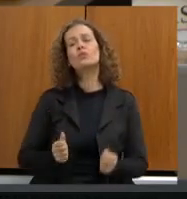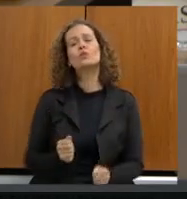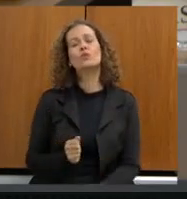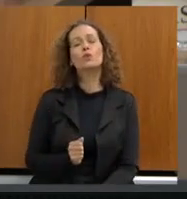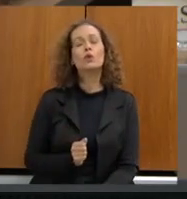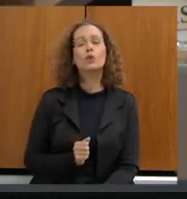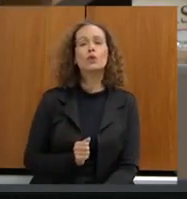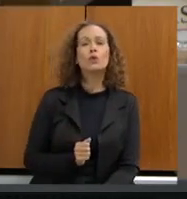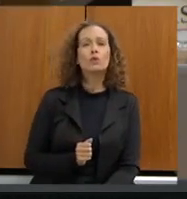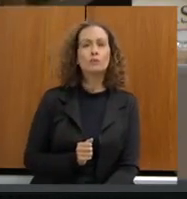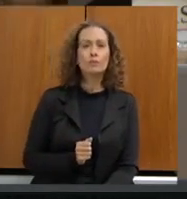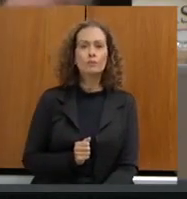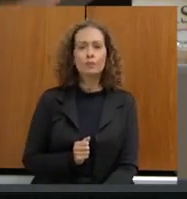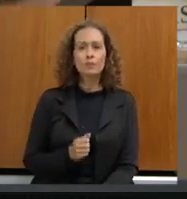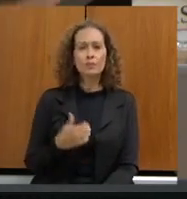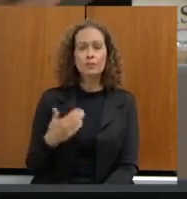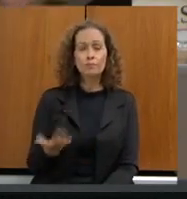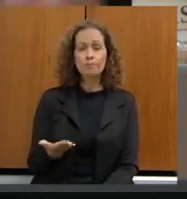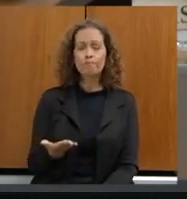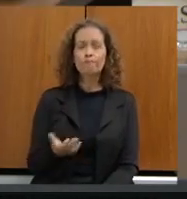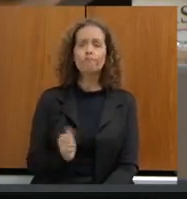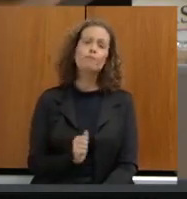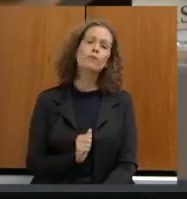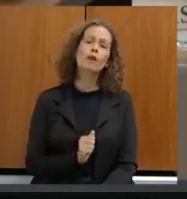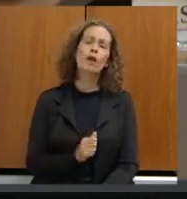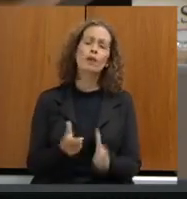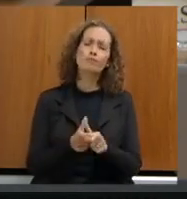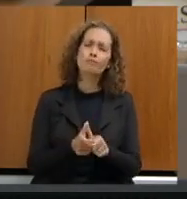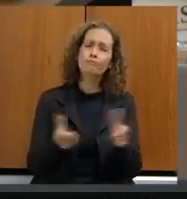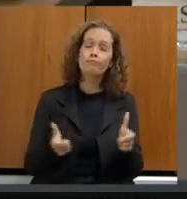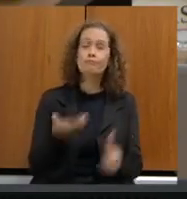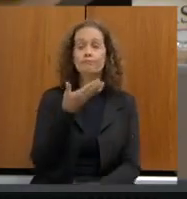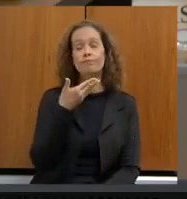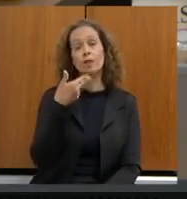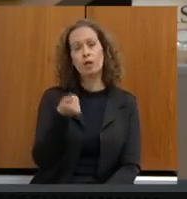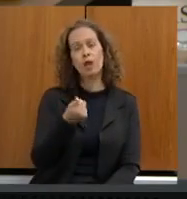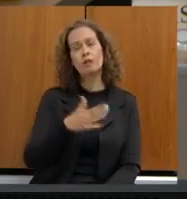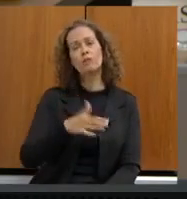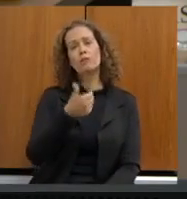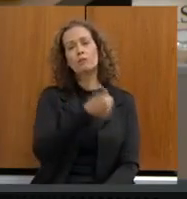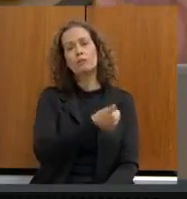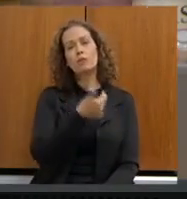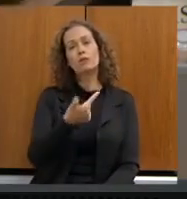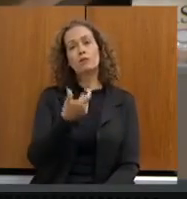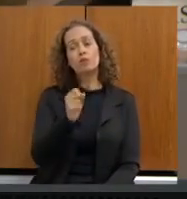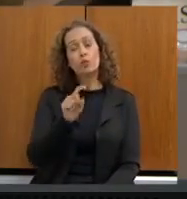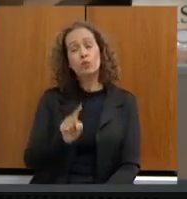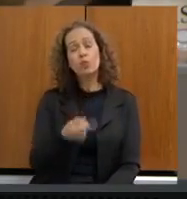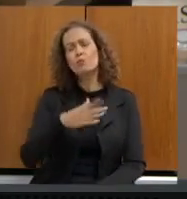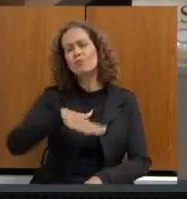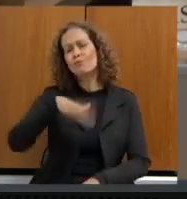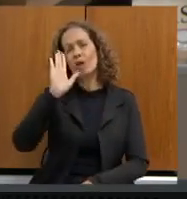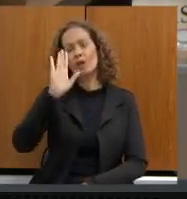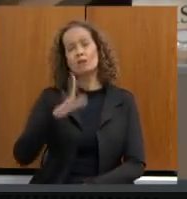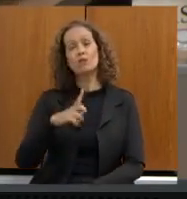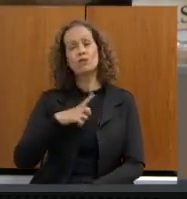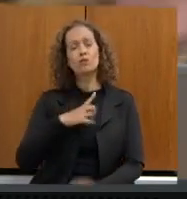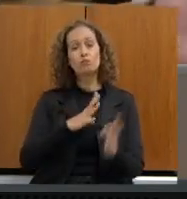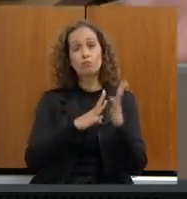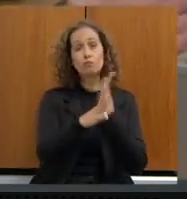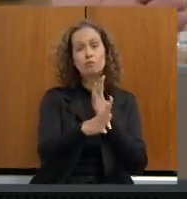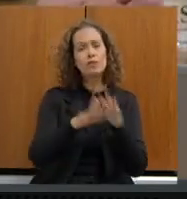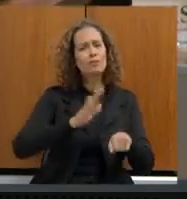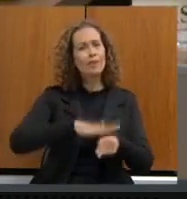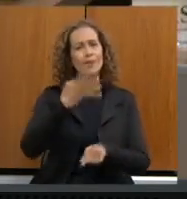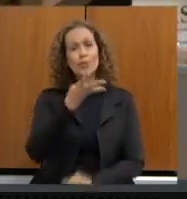o sistema né ampliar essa situação então foram mais de 128 mil nós temos uma fila mais de 4.000 na fila